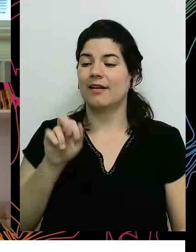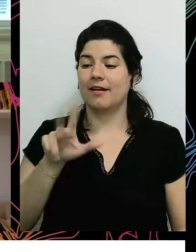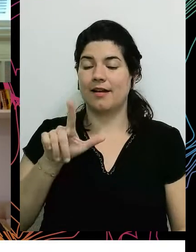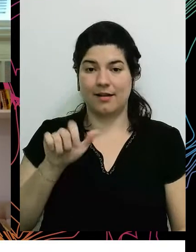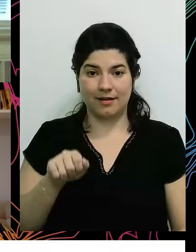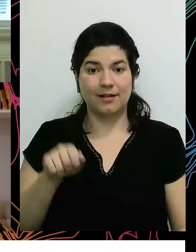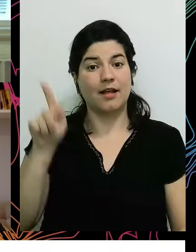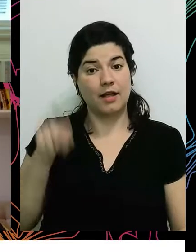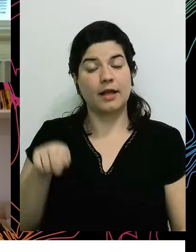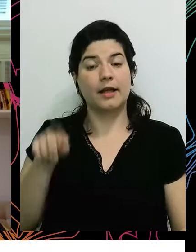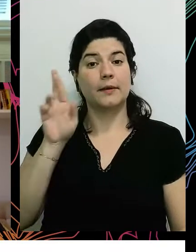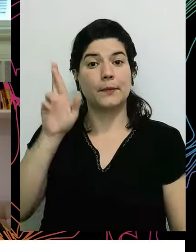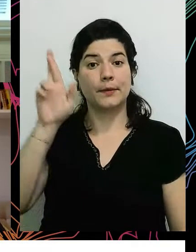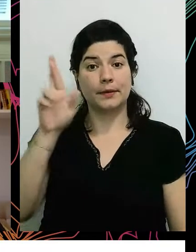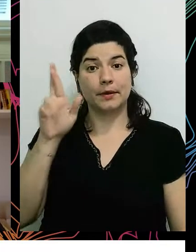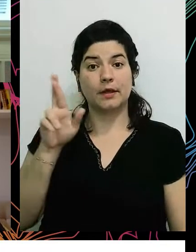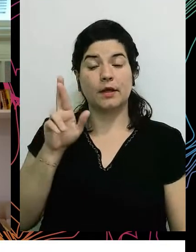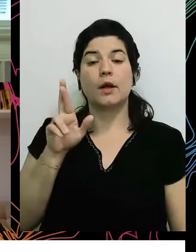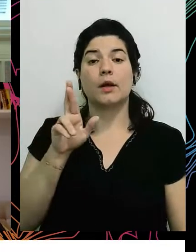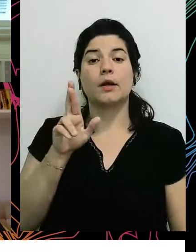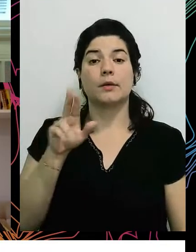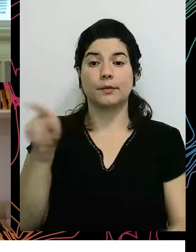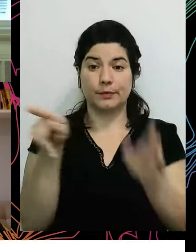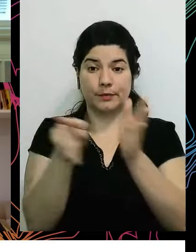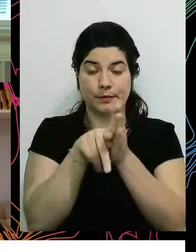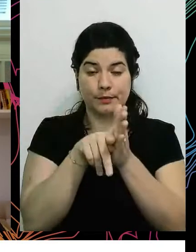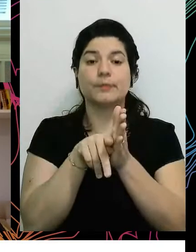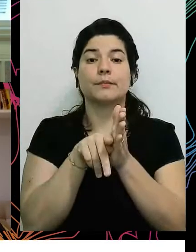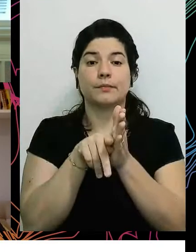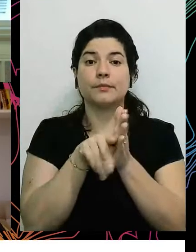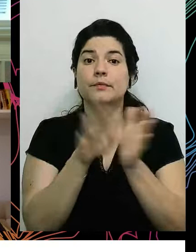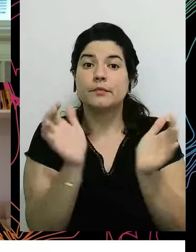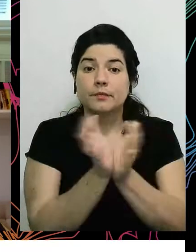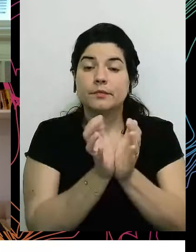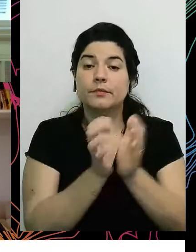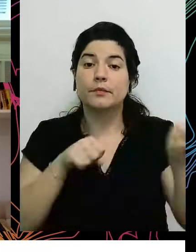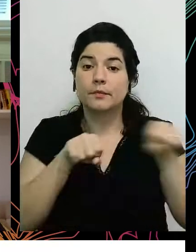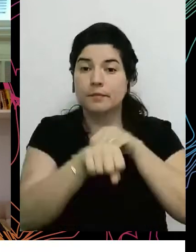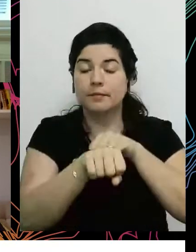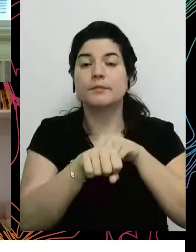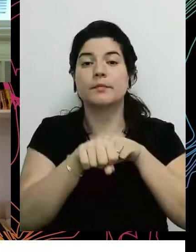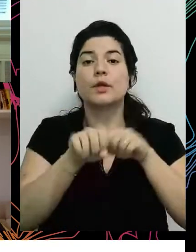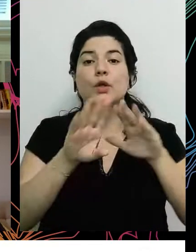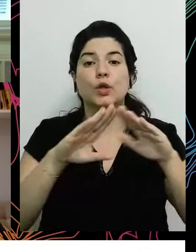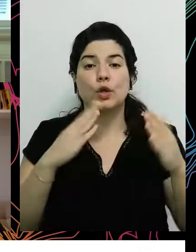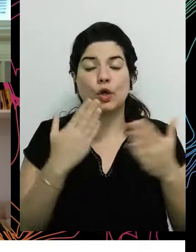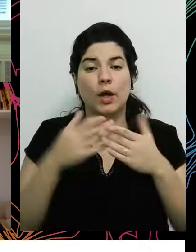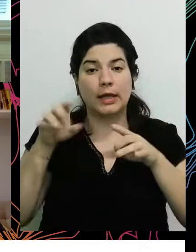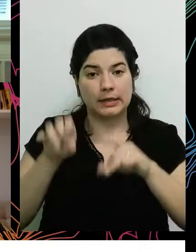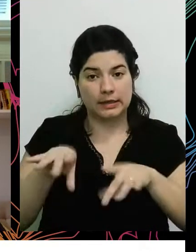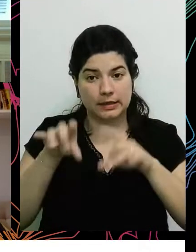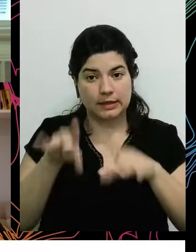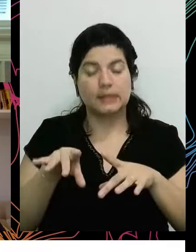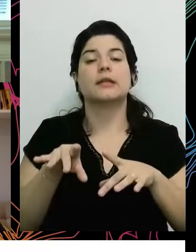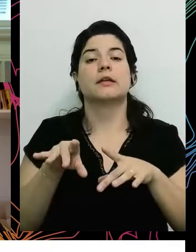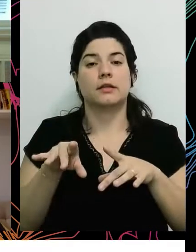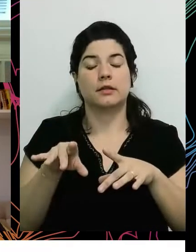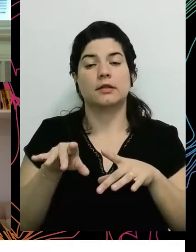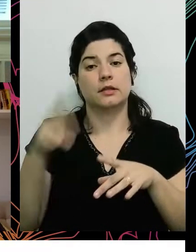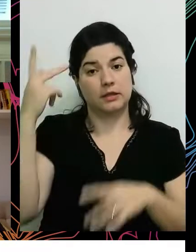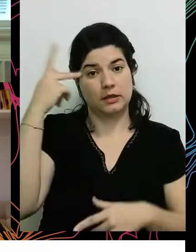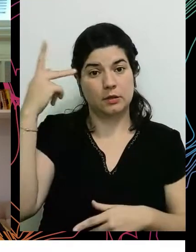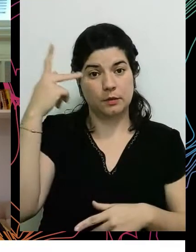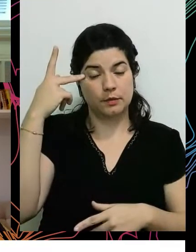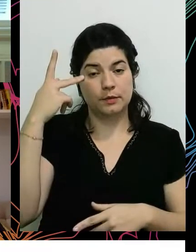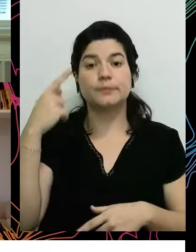que é comandante OIM na Ocean. Ela se formou na Escola Técnica Estadual Ferreira Viana, cursou